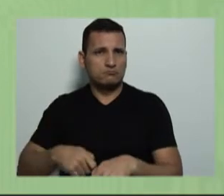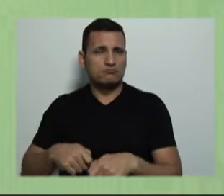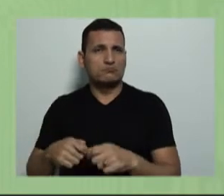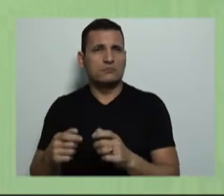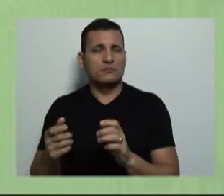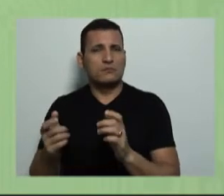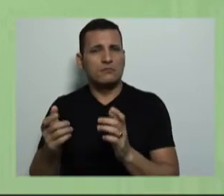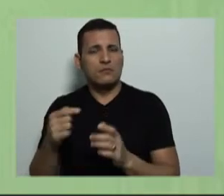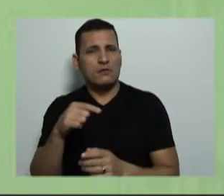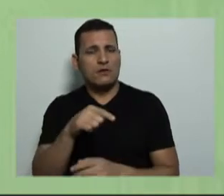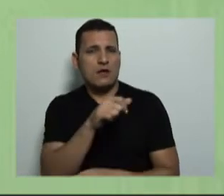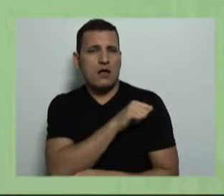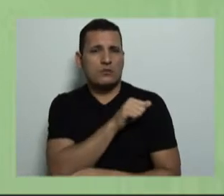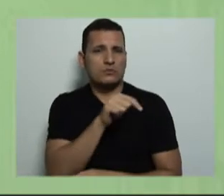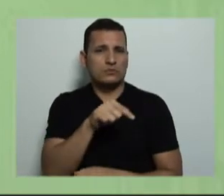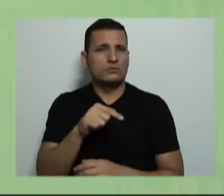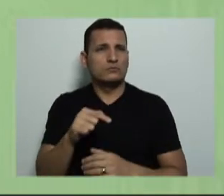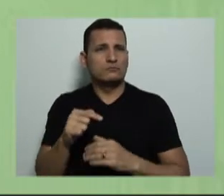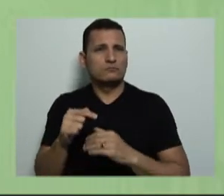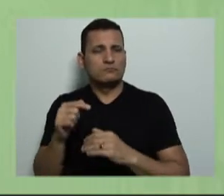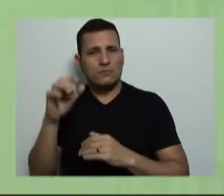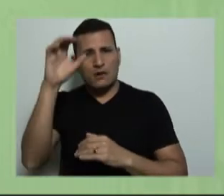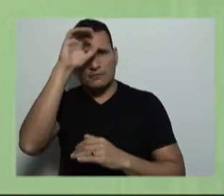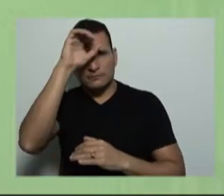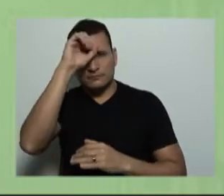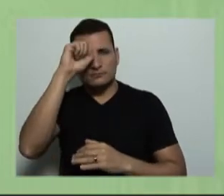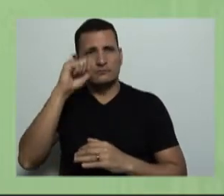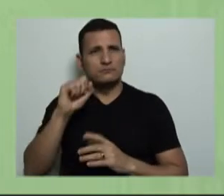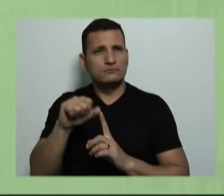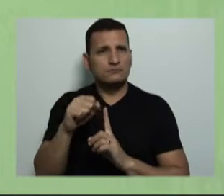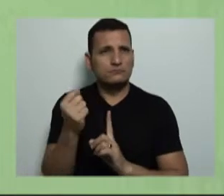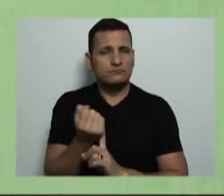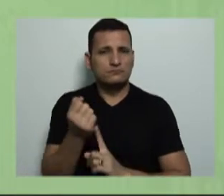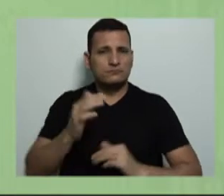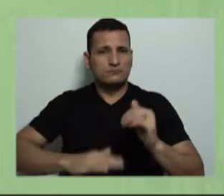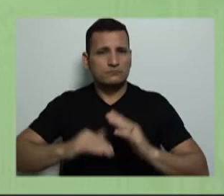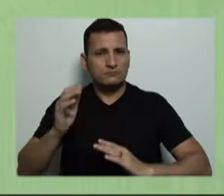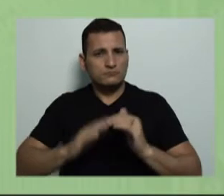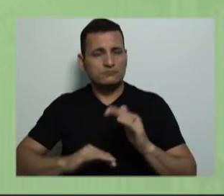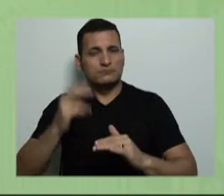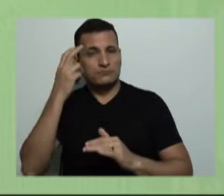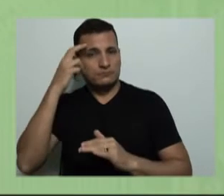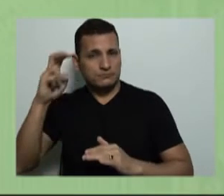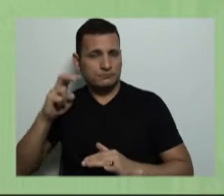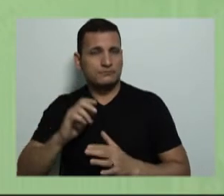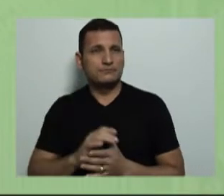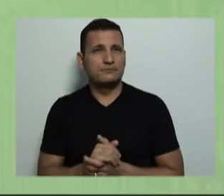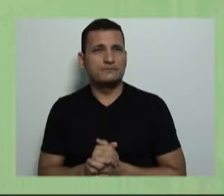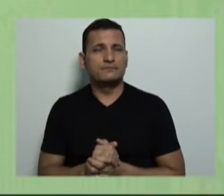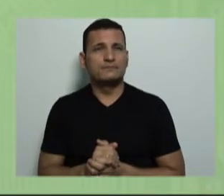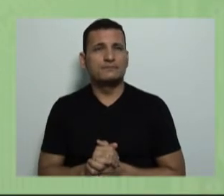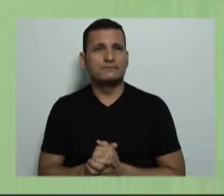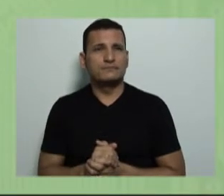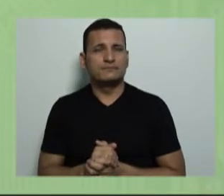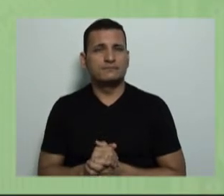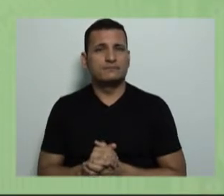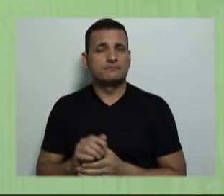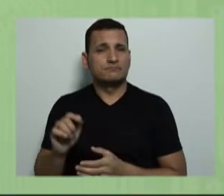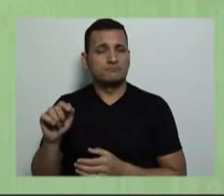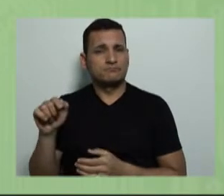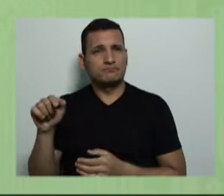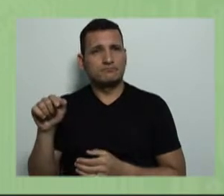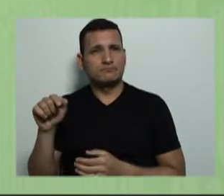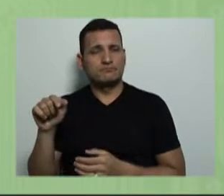educando atividades de aprendizagem social, profissional e cultural. Repetindo, cabe à parte